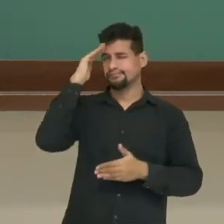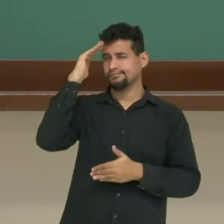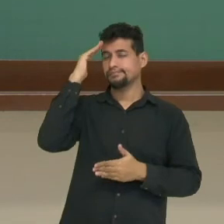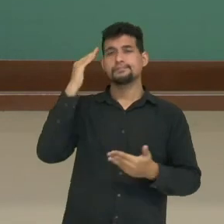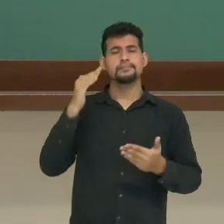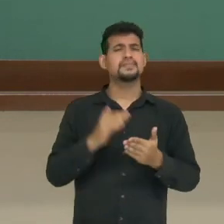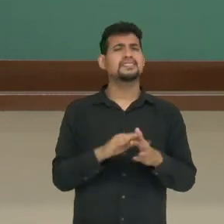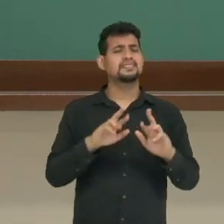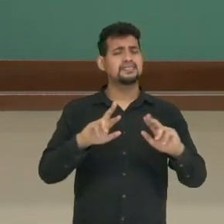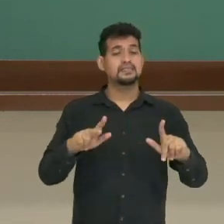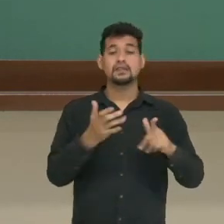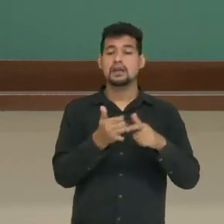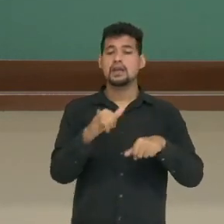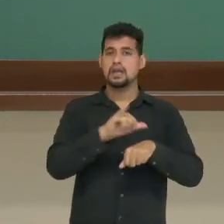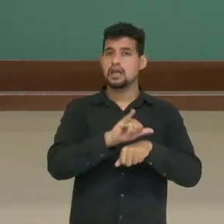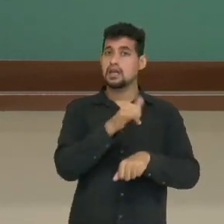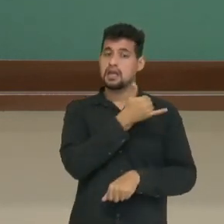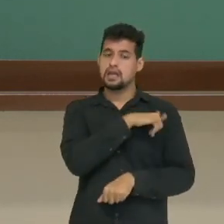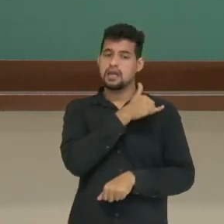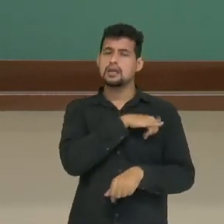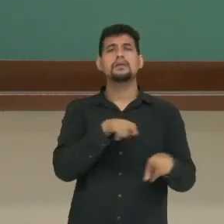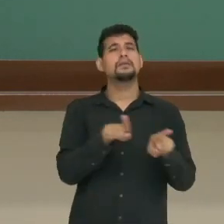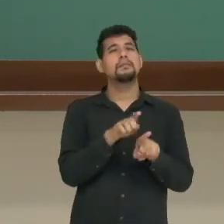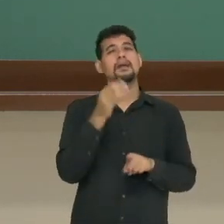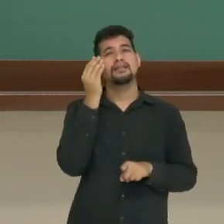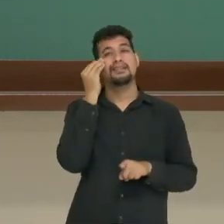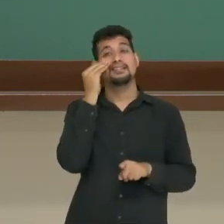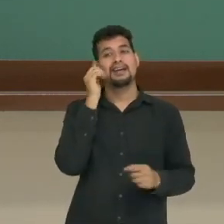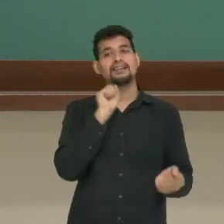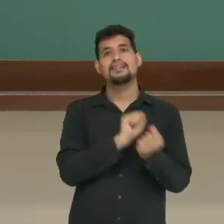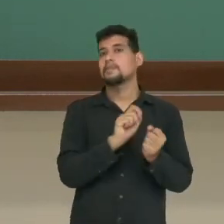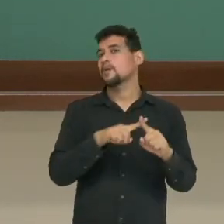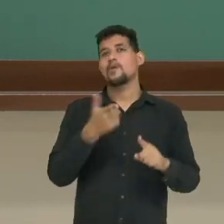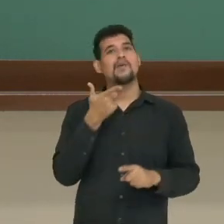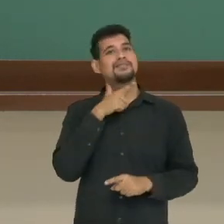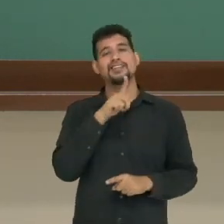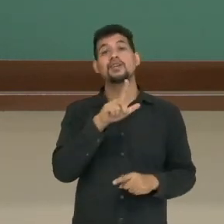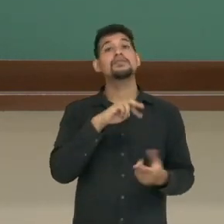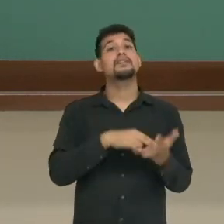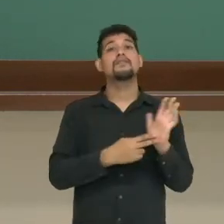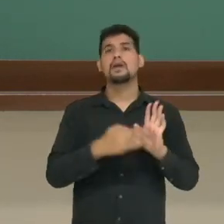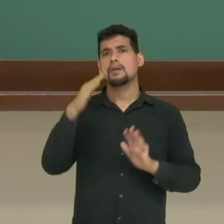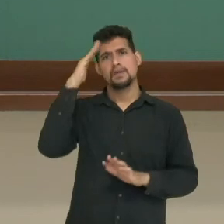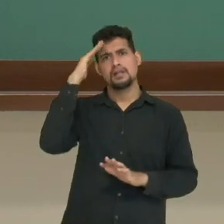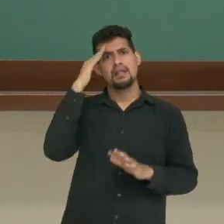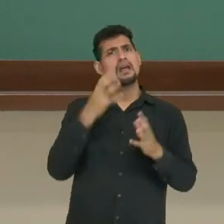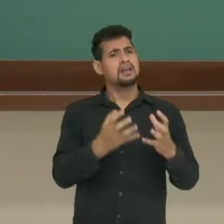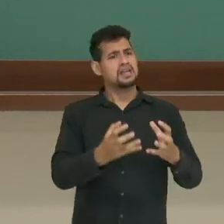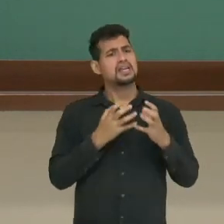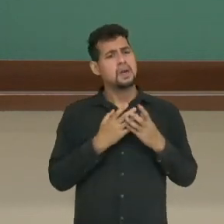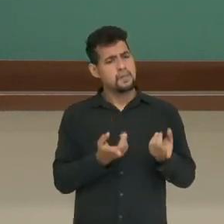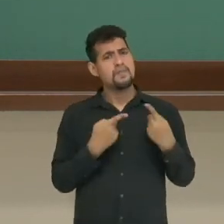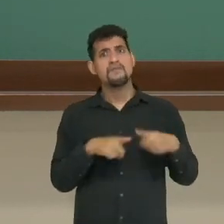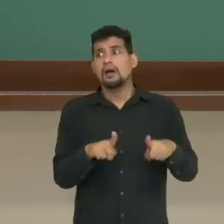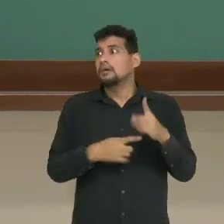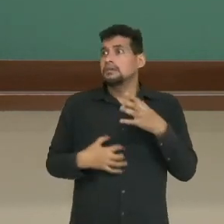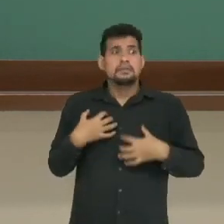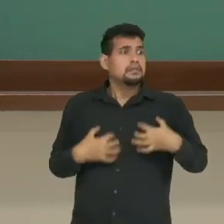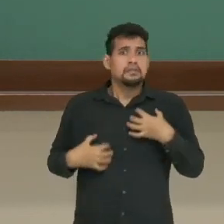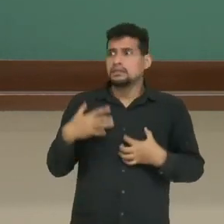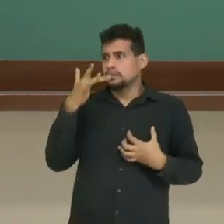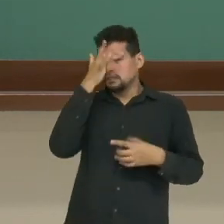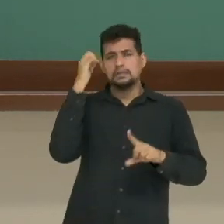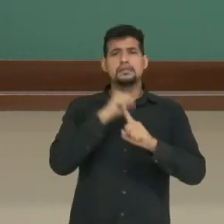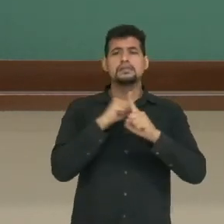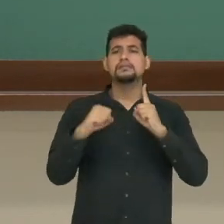Então, o atentado ao Rio Centro, ou a tentativa de atentado ao Rio Centro, foi uma mostra de que militares da linha dura ainda queriam provocar o pânico para que a